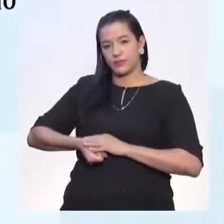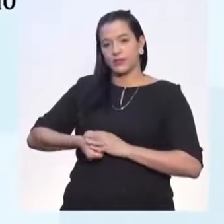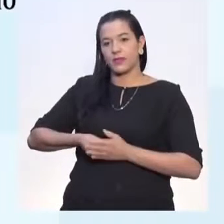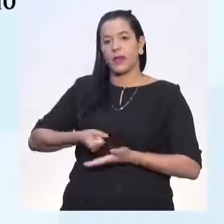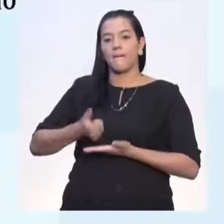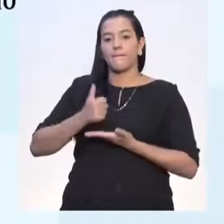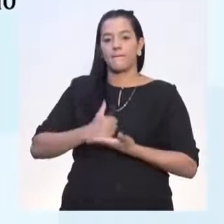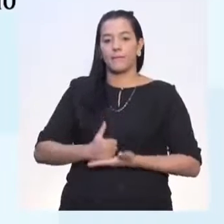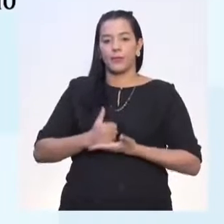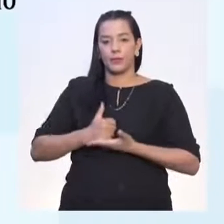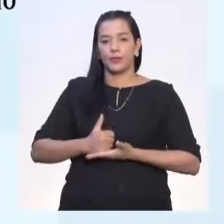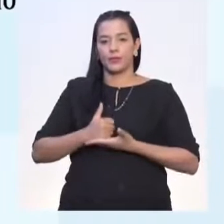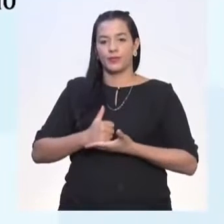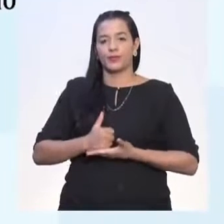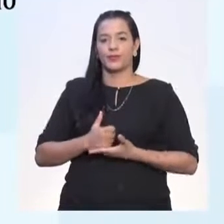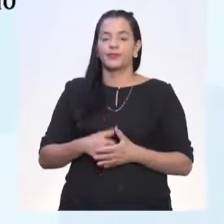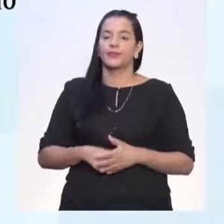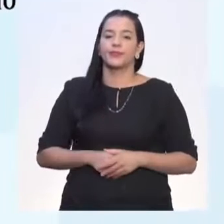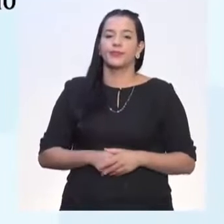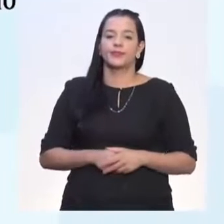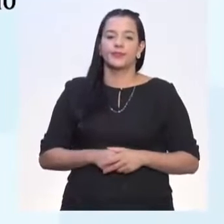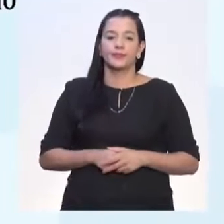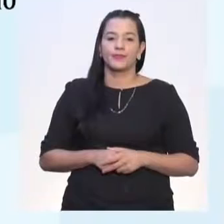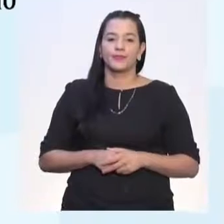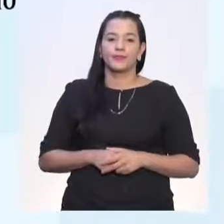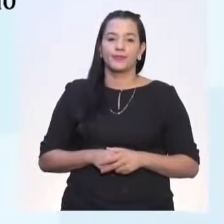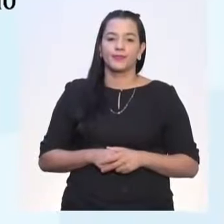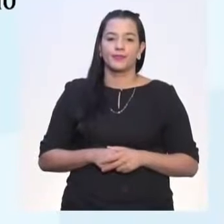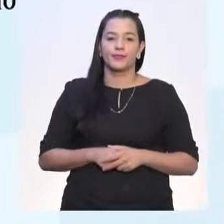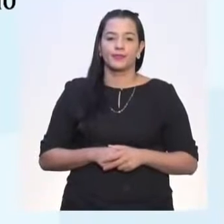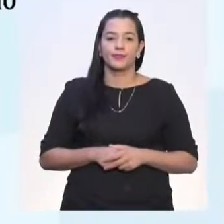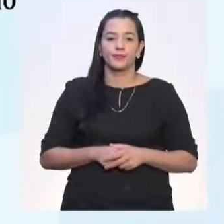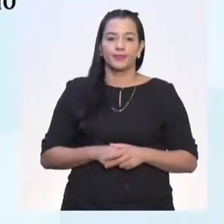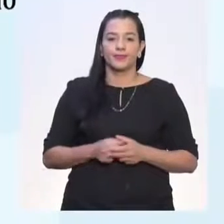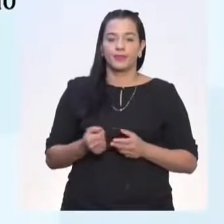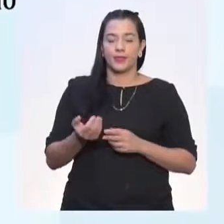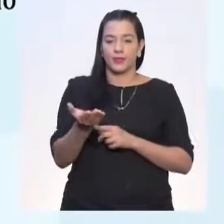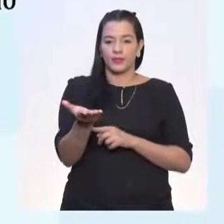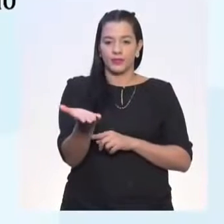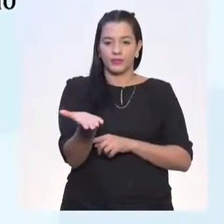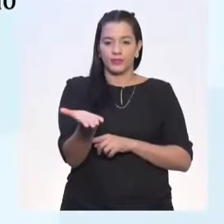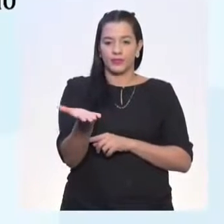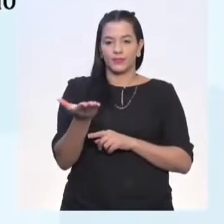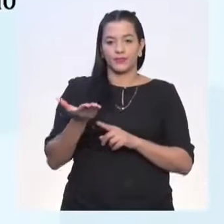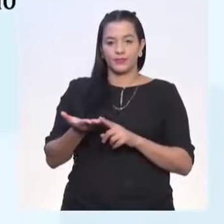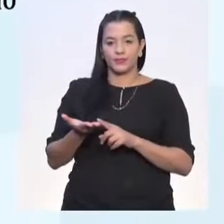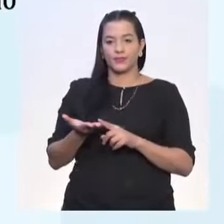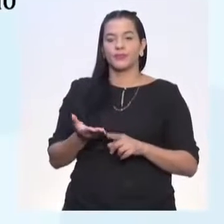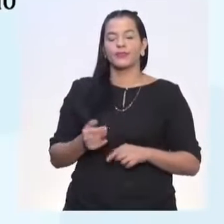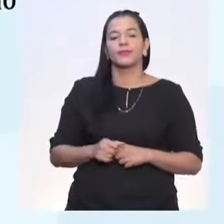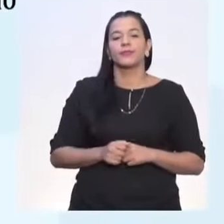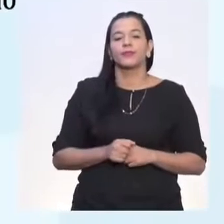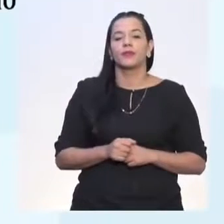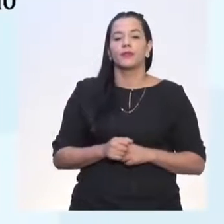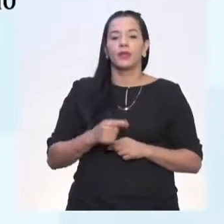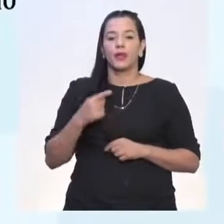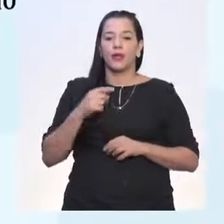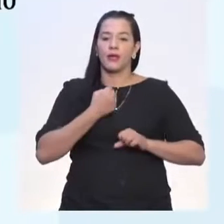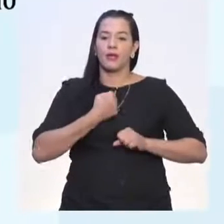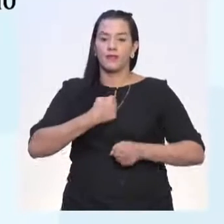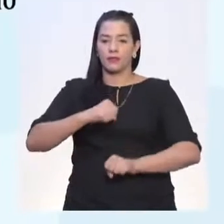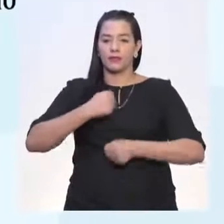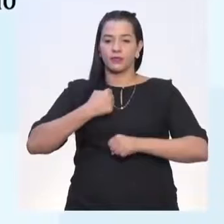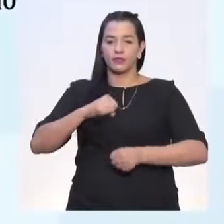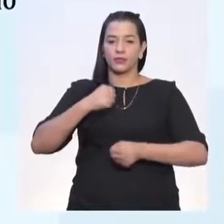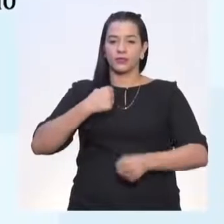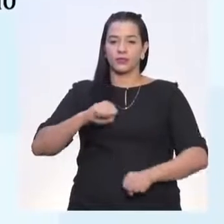com o bracinho ali no apoio e a força resistente está lá transmitida lá na ponta. Facinho, ó. A vassoura também a gente faz isso.